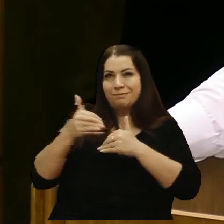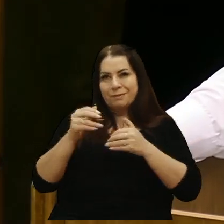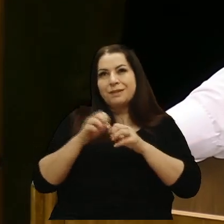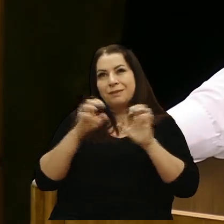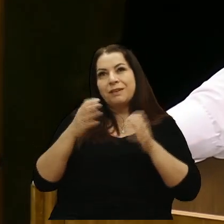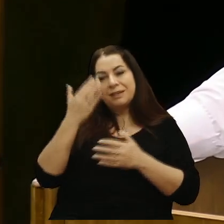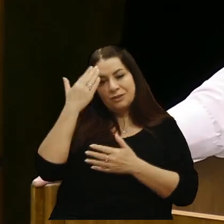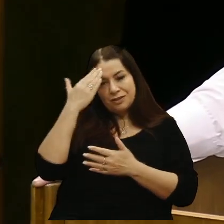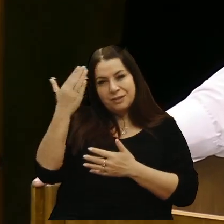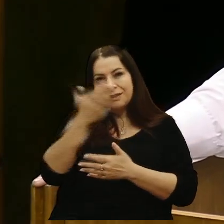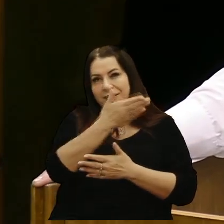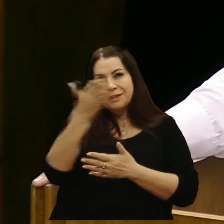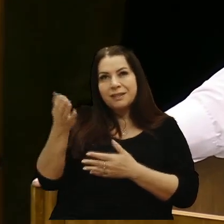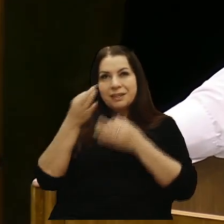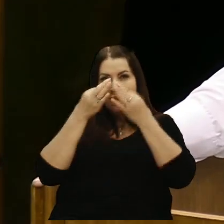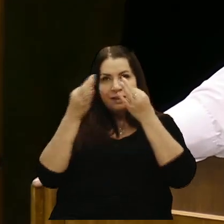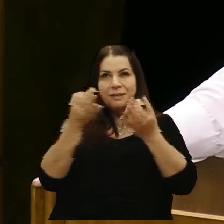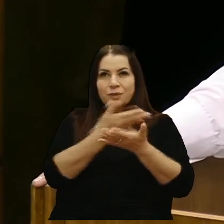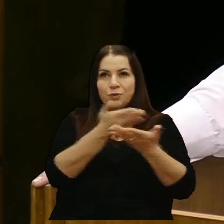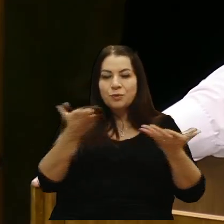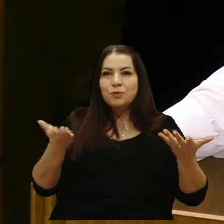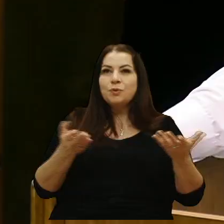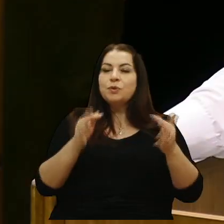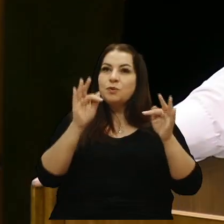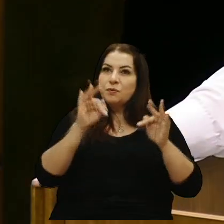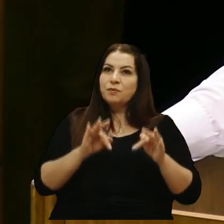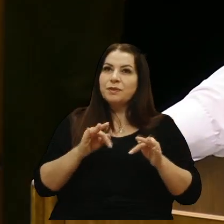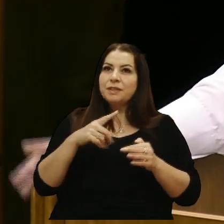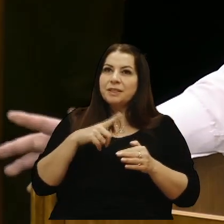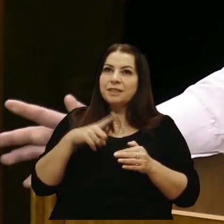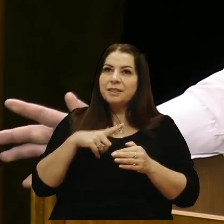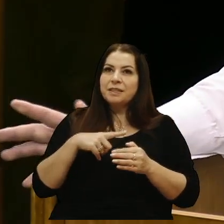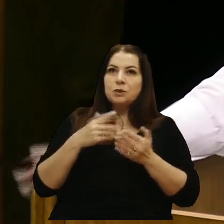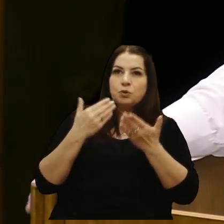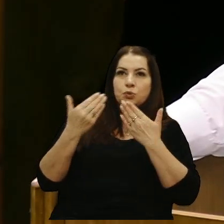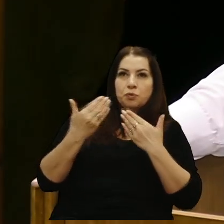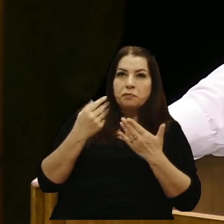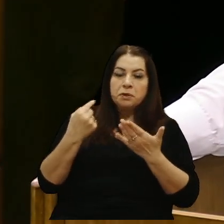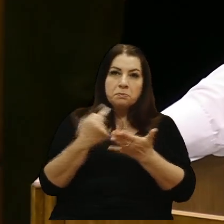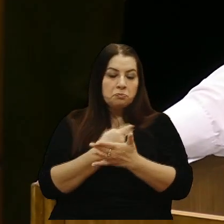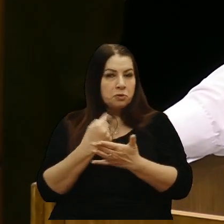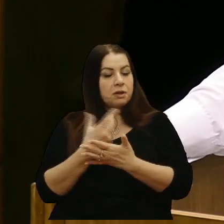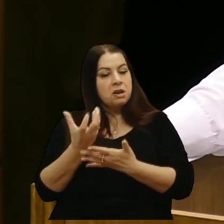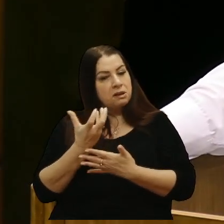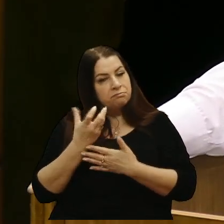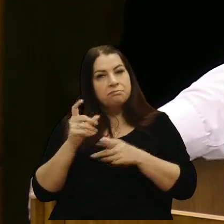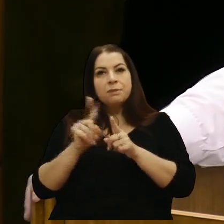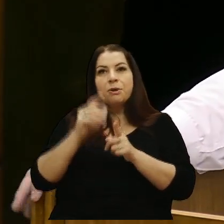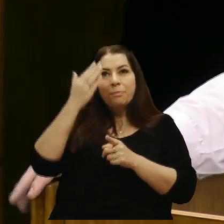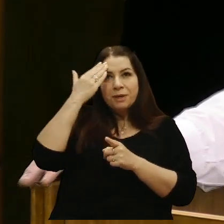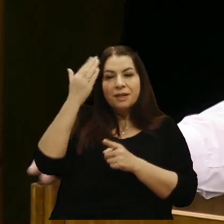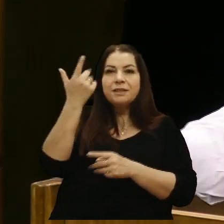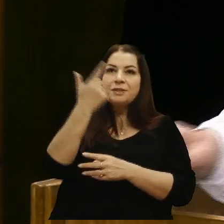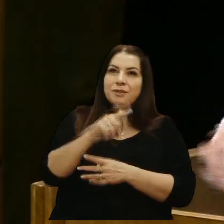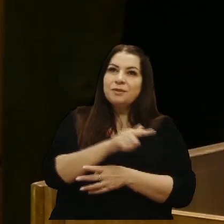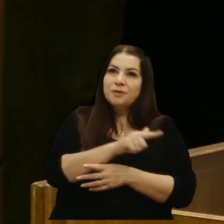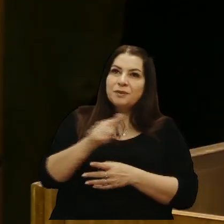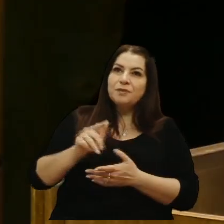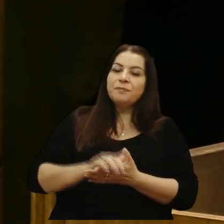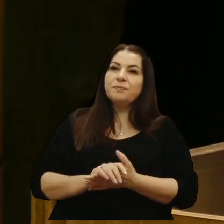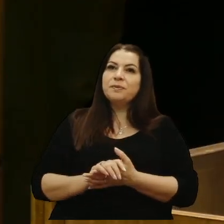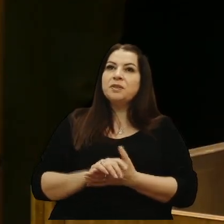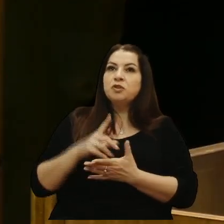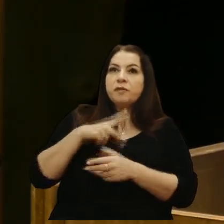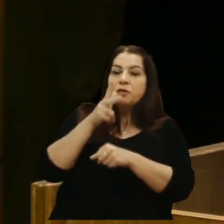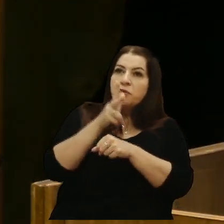eu agradeço a atenção de todos aqui, no final estaremos tirando dúvida para quem quer, e muito obrigado novamente, e se